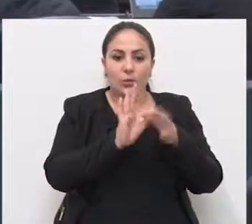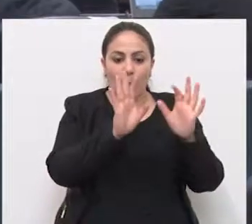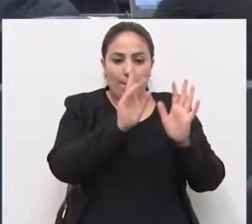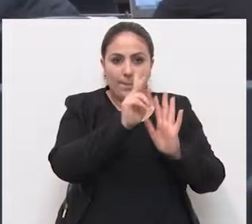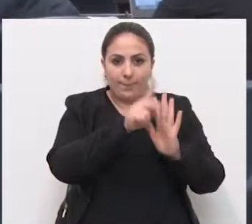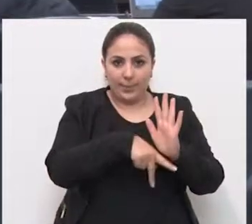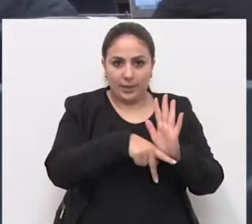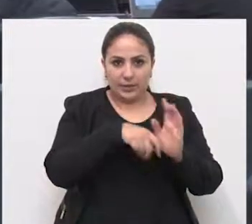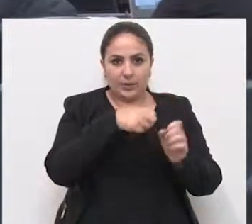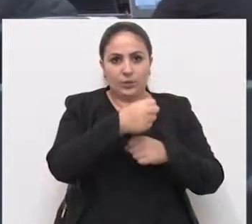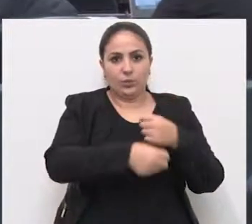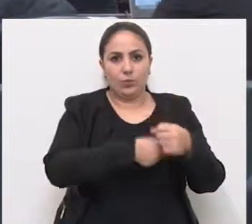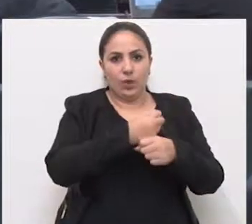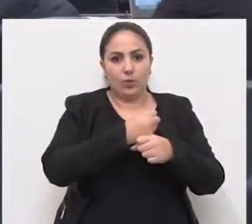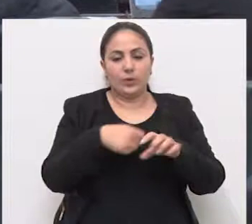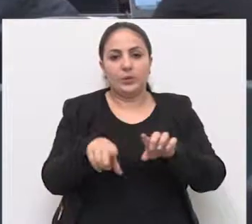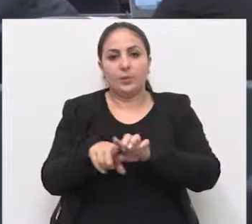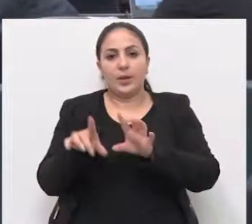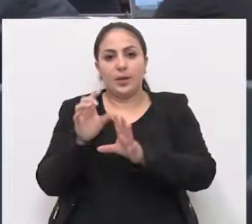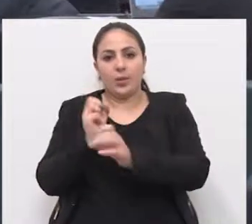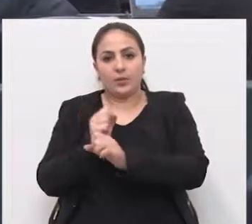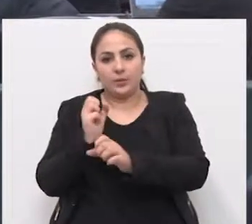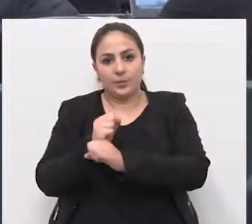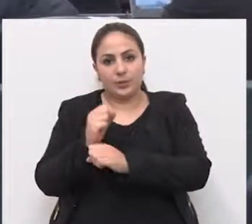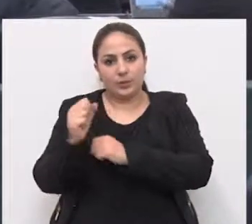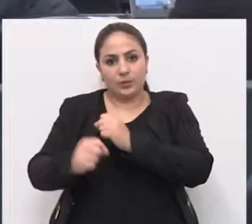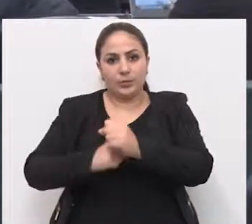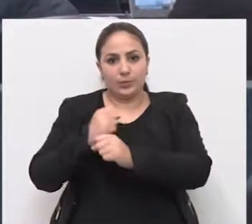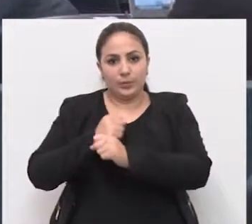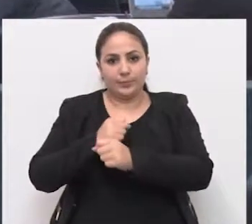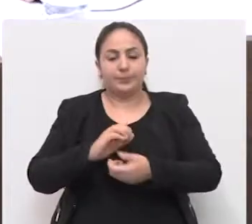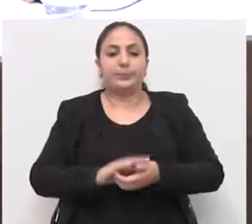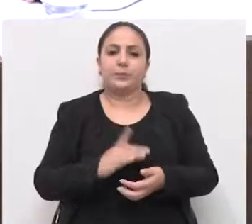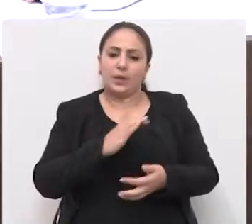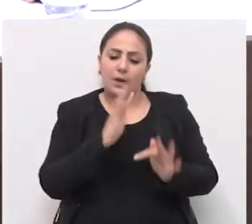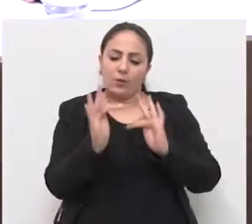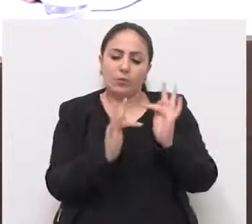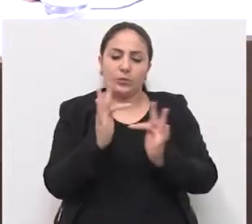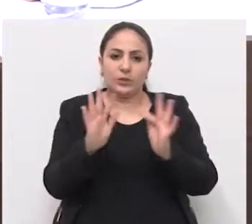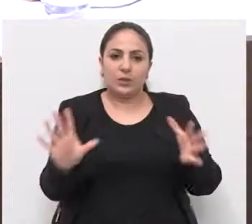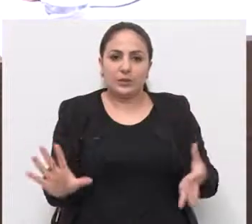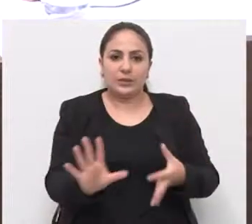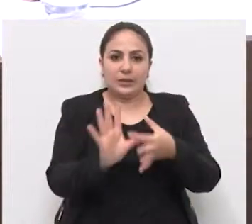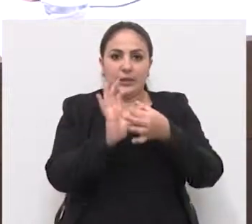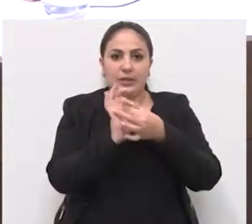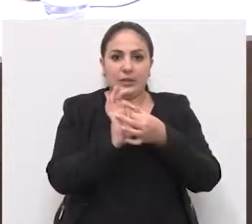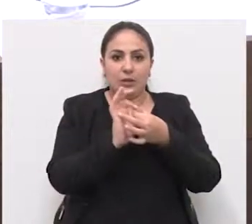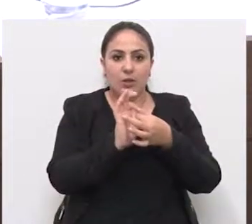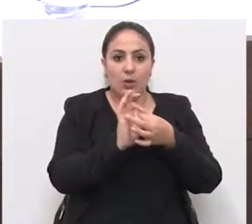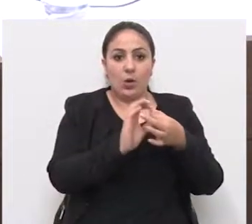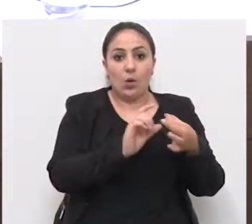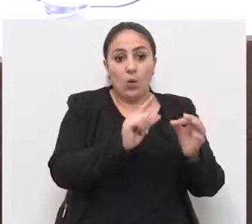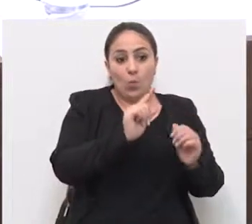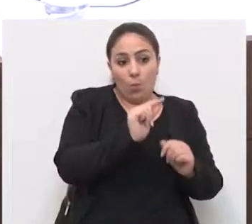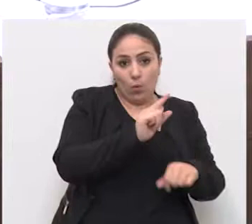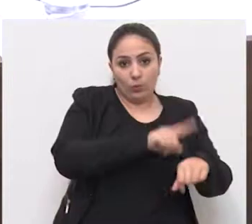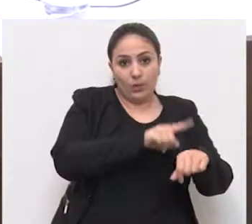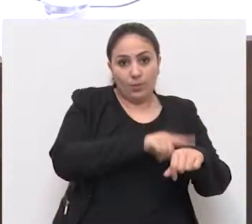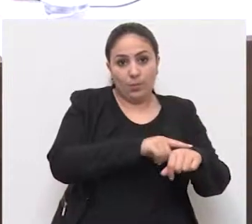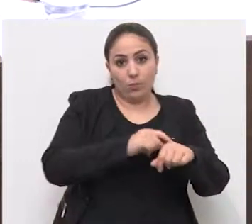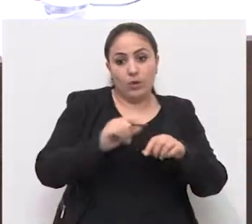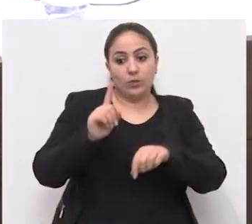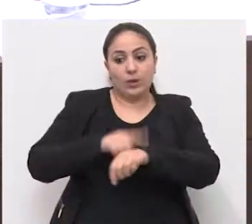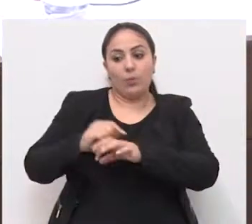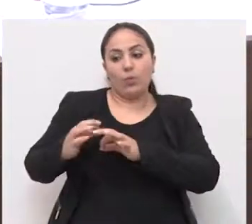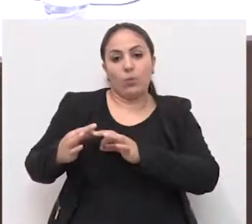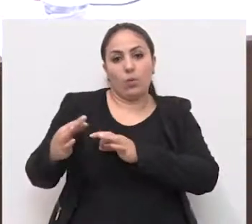de conexão entre o Plano Plurianual e o Orçamento Anual. Ela tem a função de fazer a ligação entre o curto